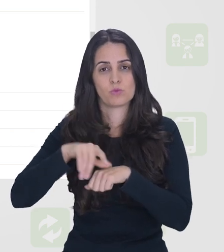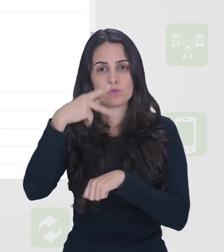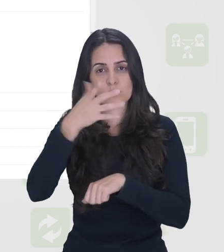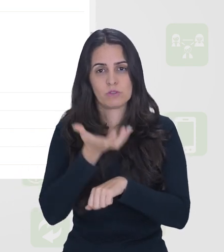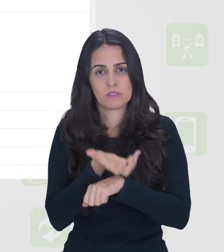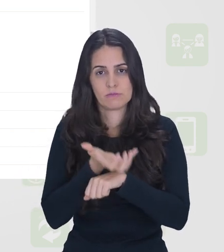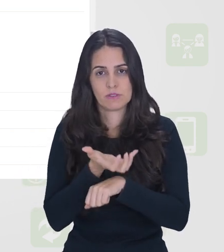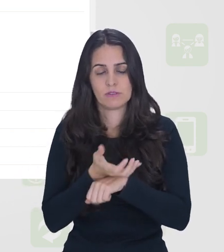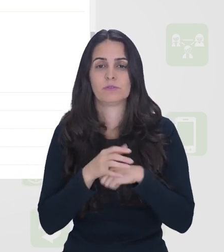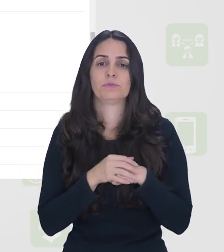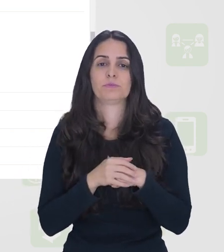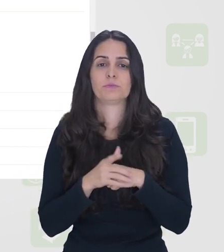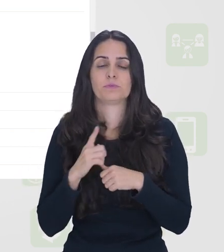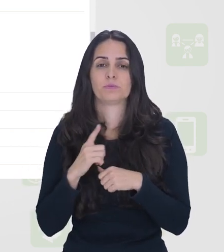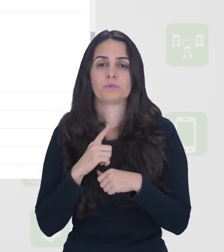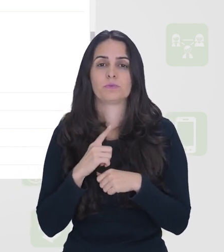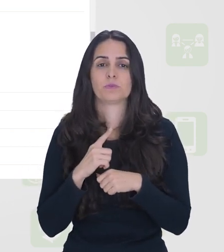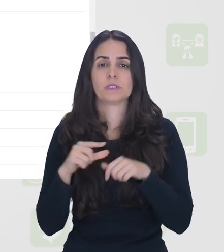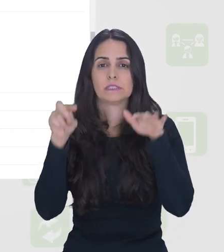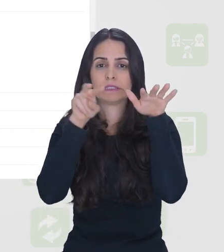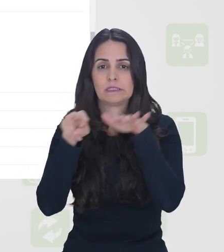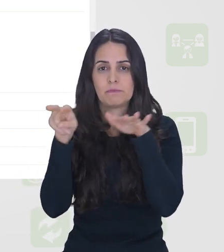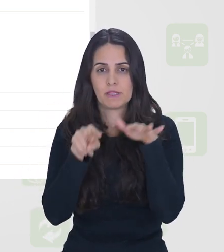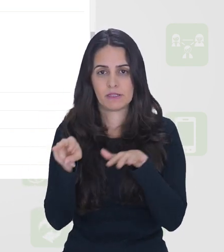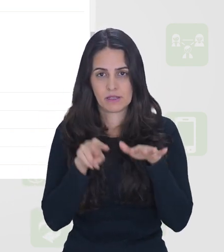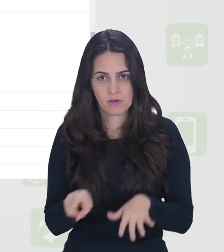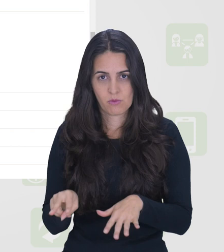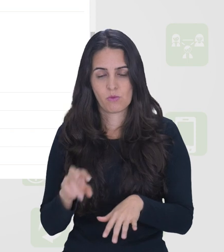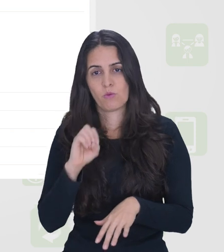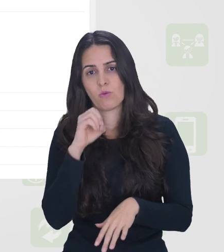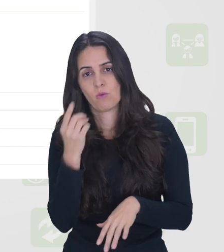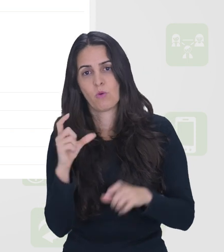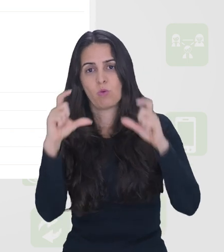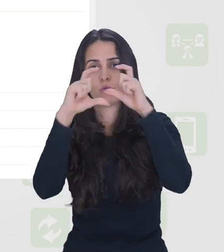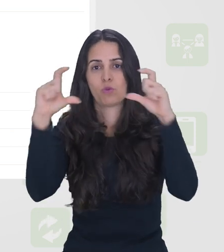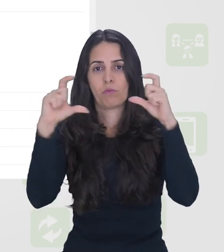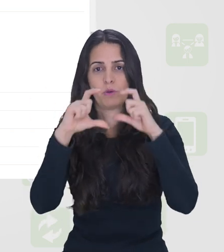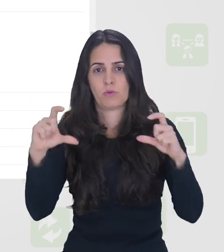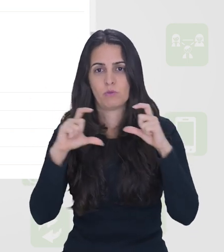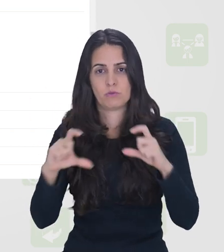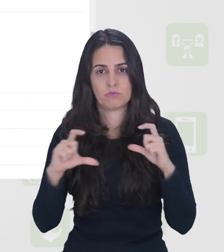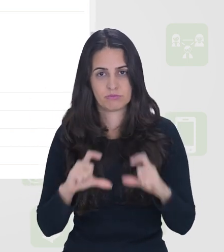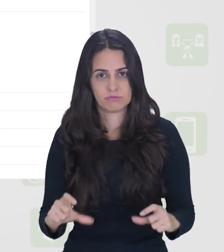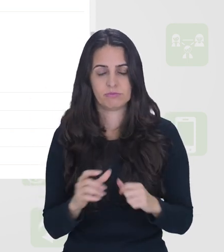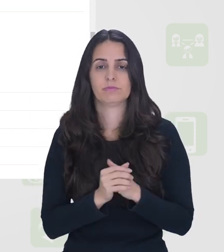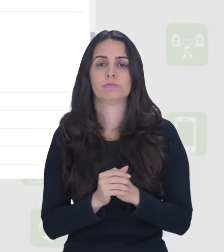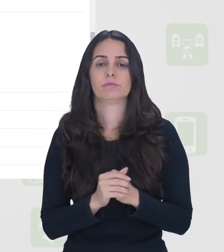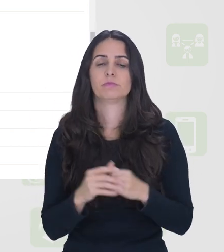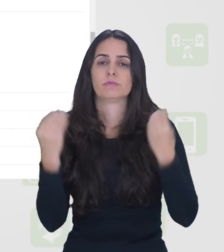é da sua disciplina né aqui a gente tem um formato semanal ou você pode usar o formato em tópicos